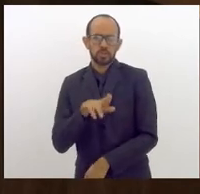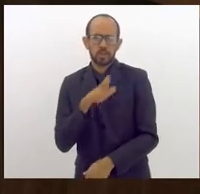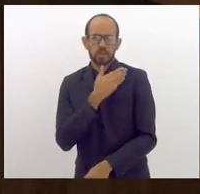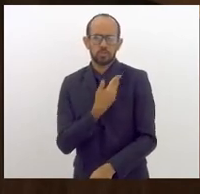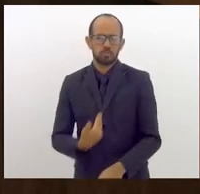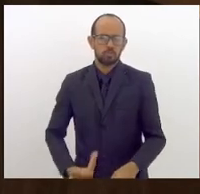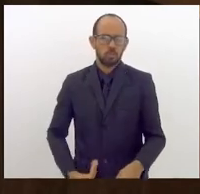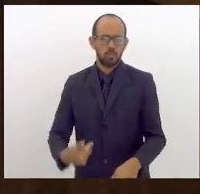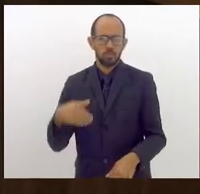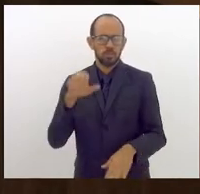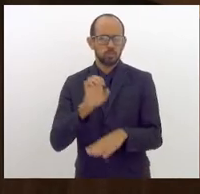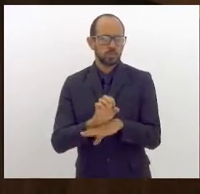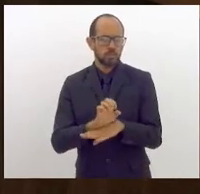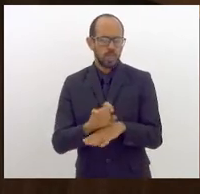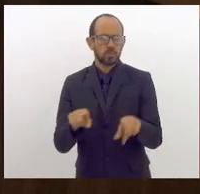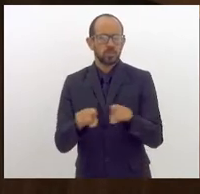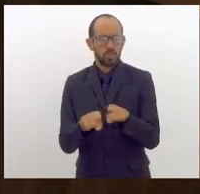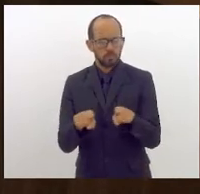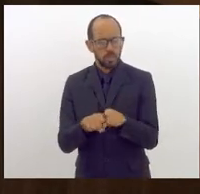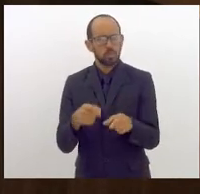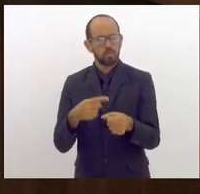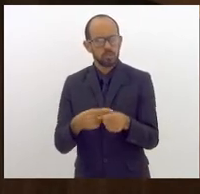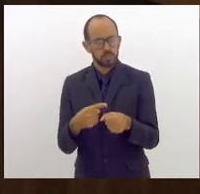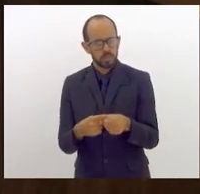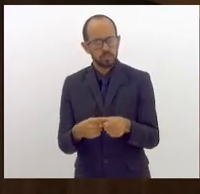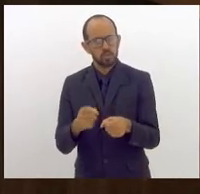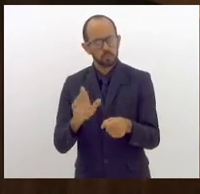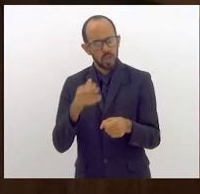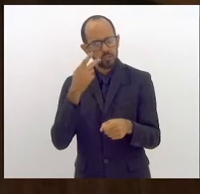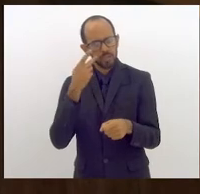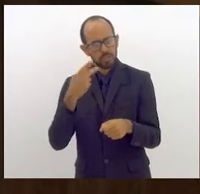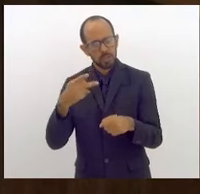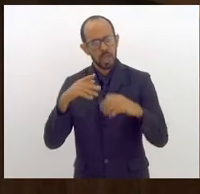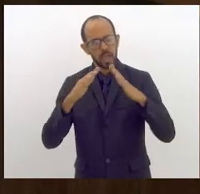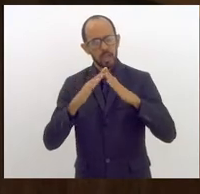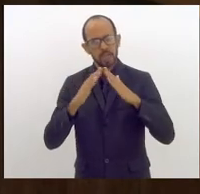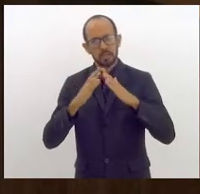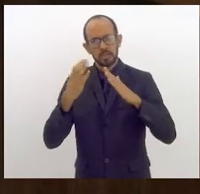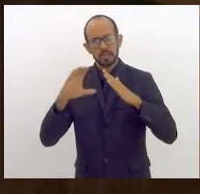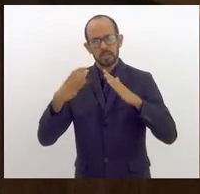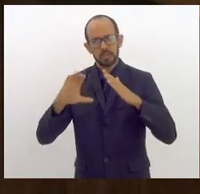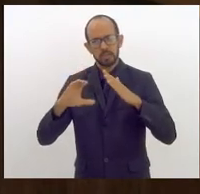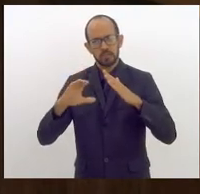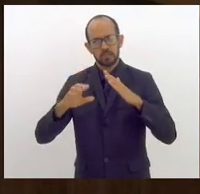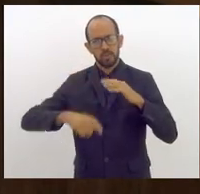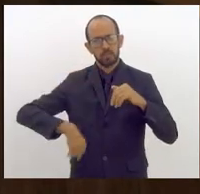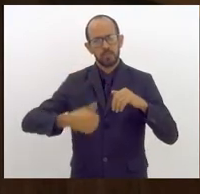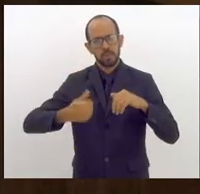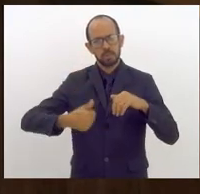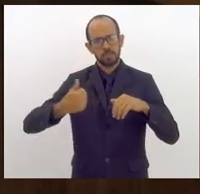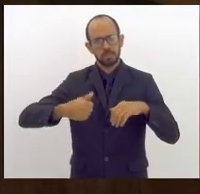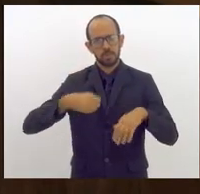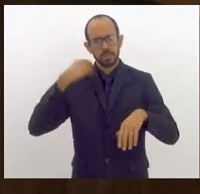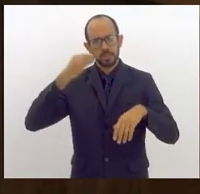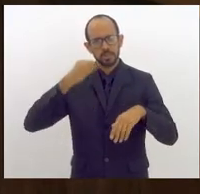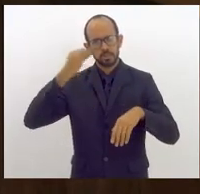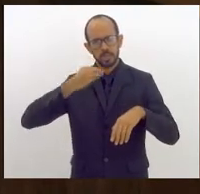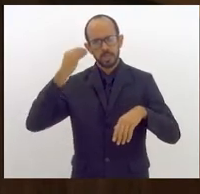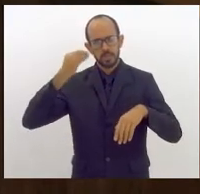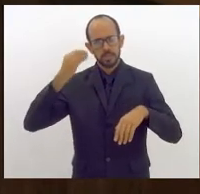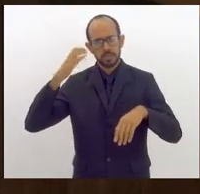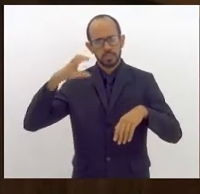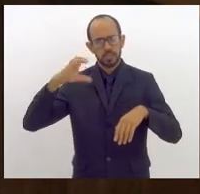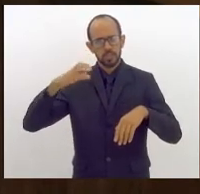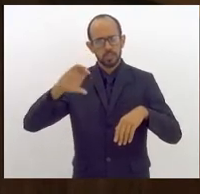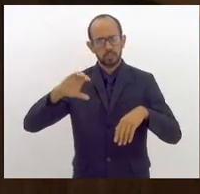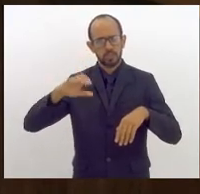eu já Visitei a casa da Ciência da UFRJ foi uma das primeiras experimentações científicas daqueles